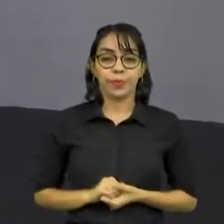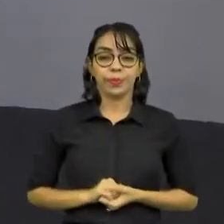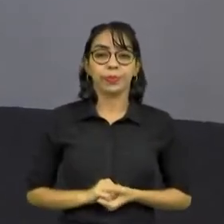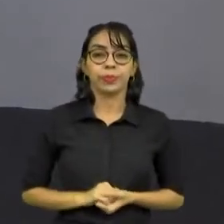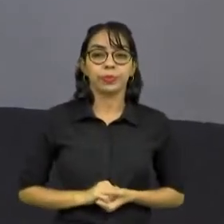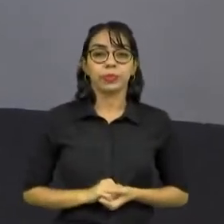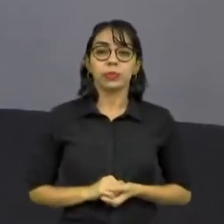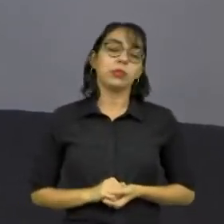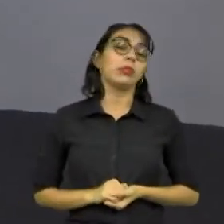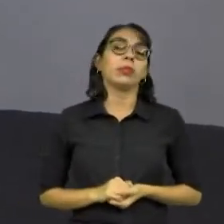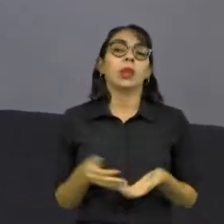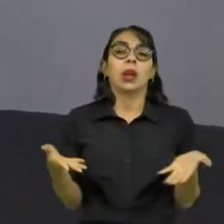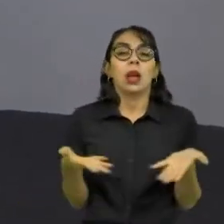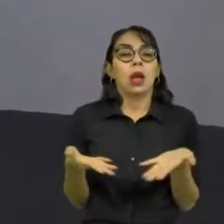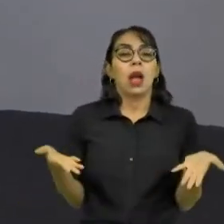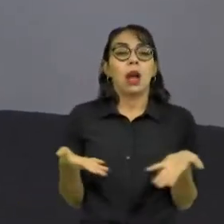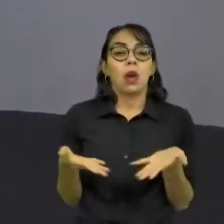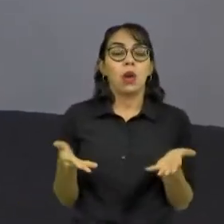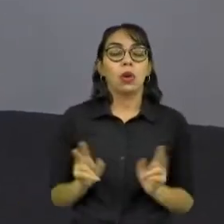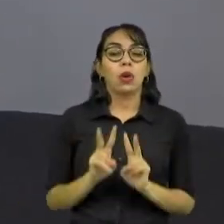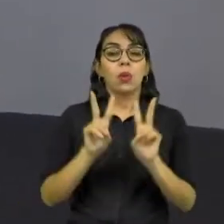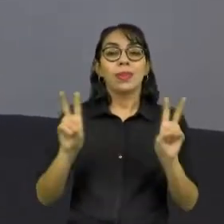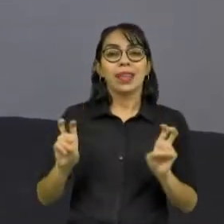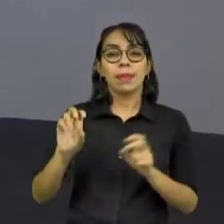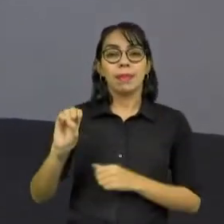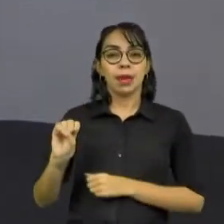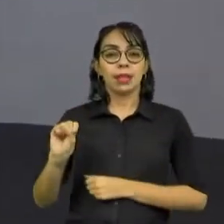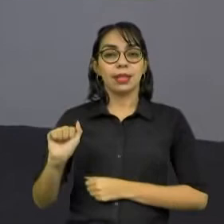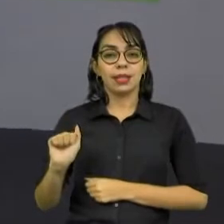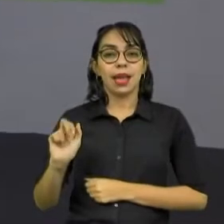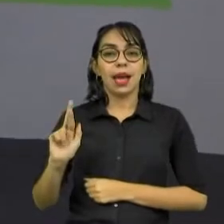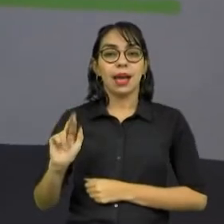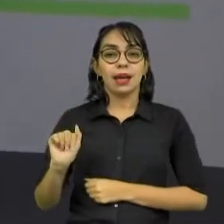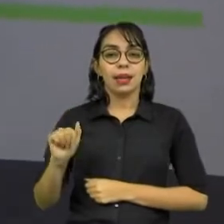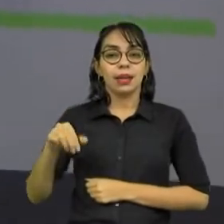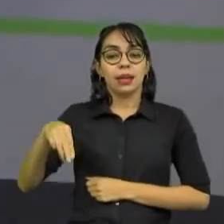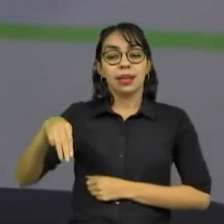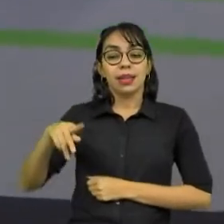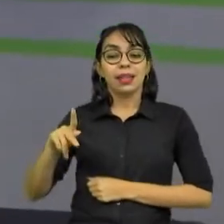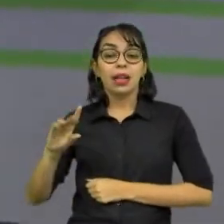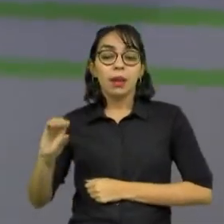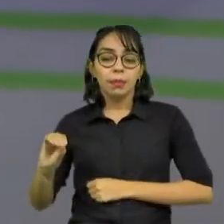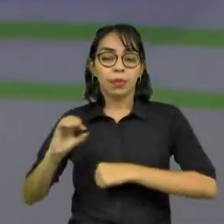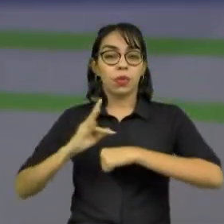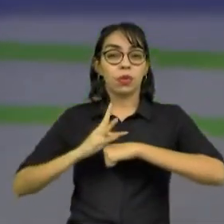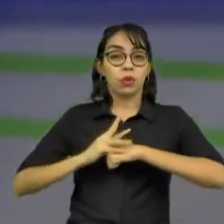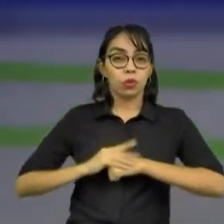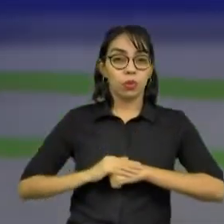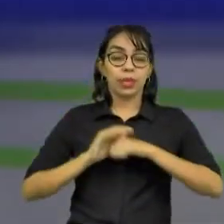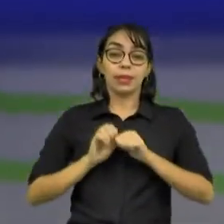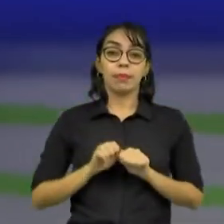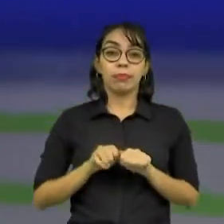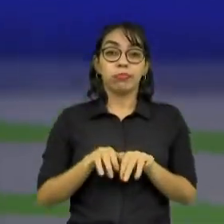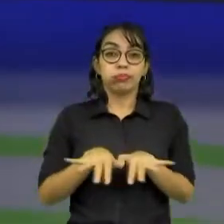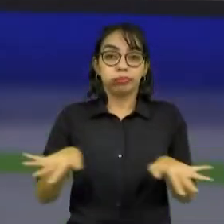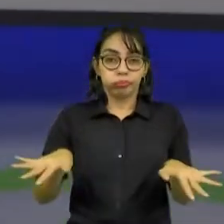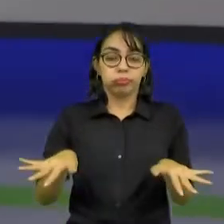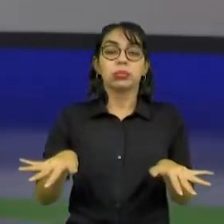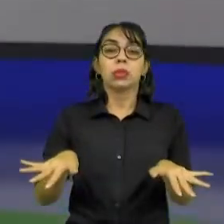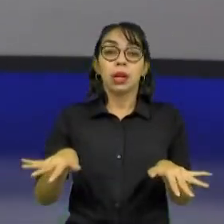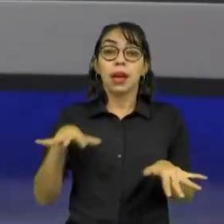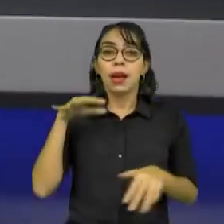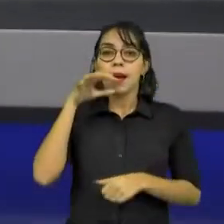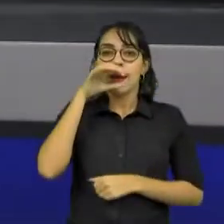Agora vamos falar sobre o sarampo, uma doença que se espalha mais rapidamente do que o ebola, a gripe